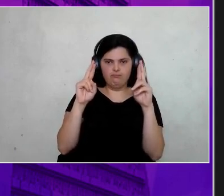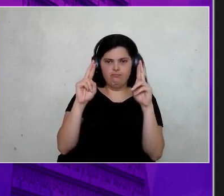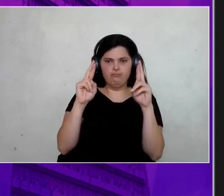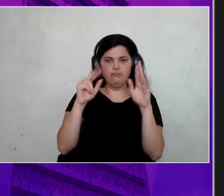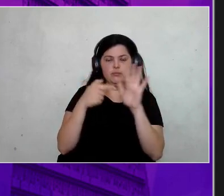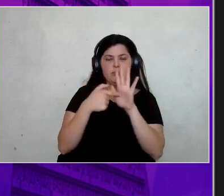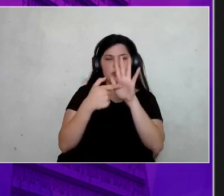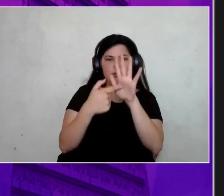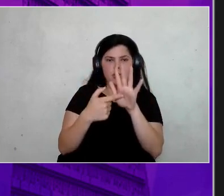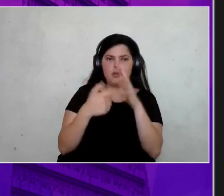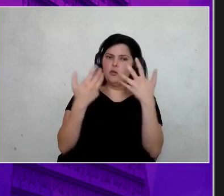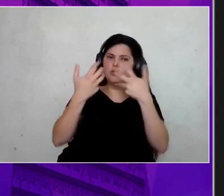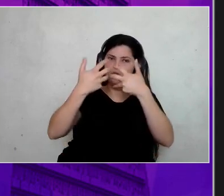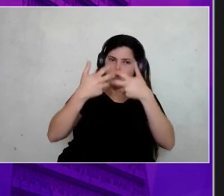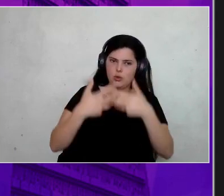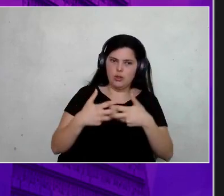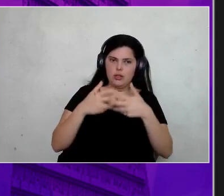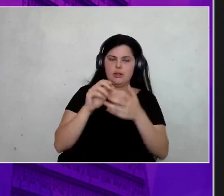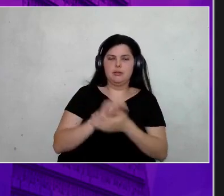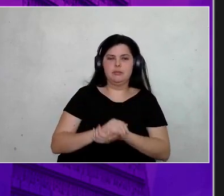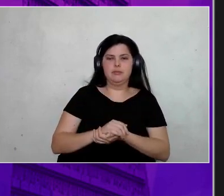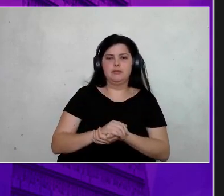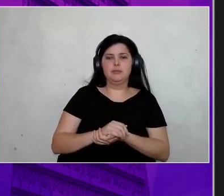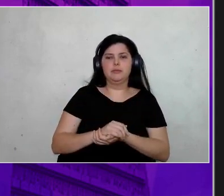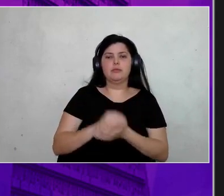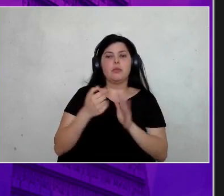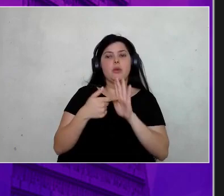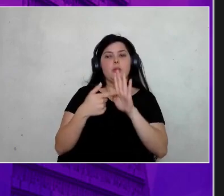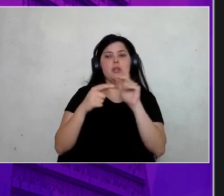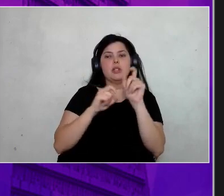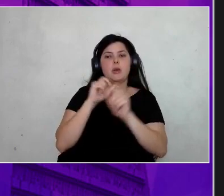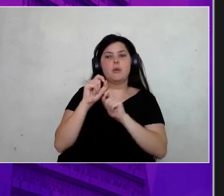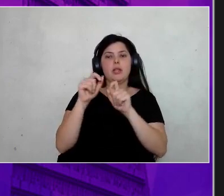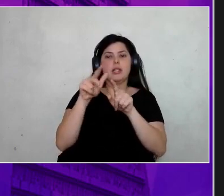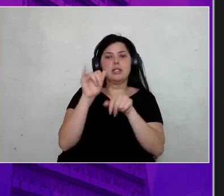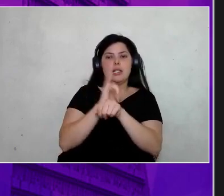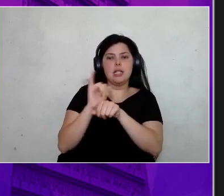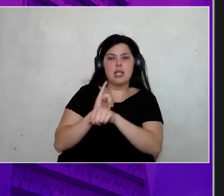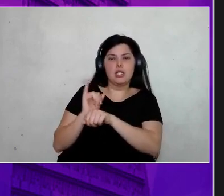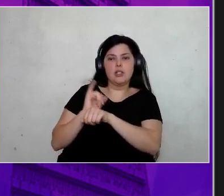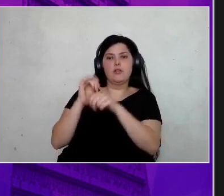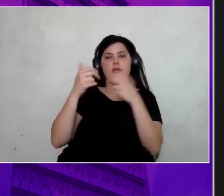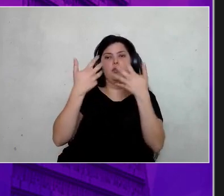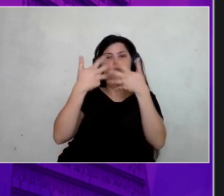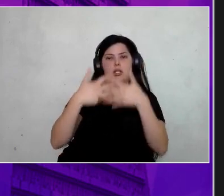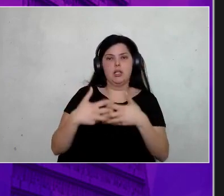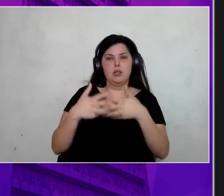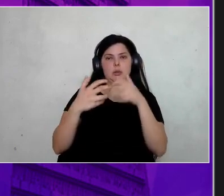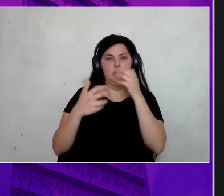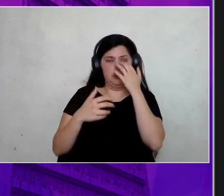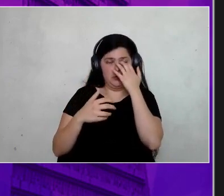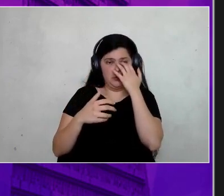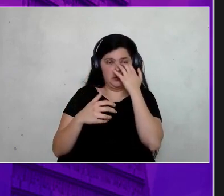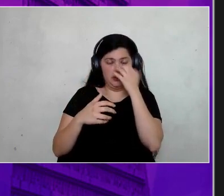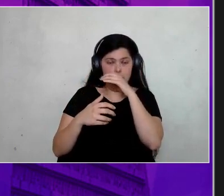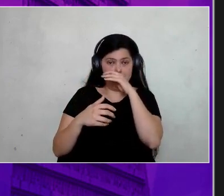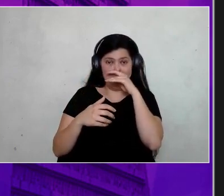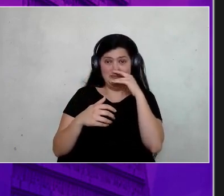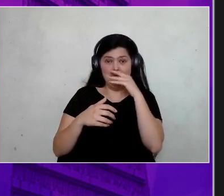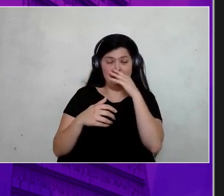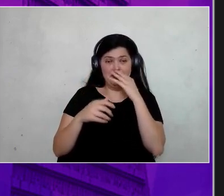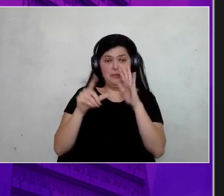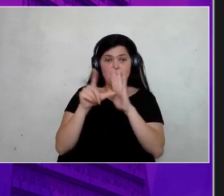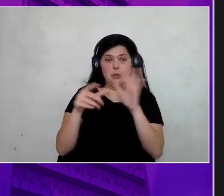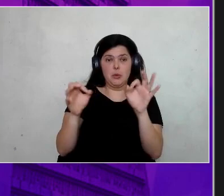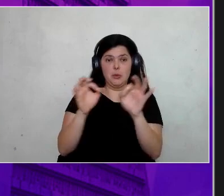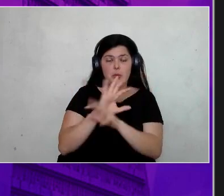vai funcionar. E eu vou mostrar para vocês todos esses mecanismos funcionando. Né? E depois finalizar com alguma